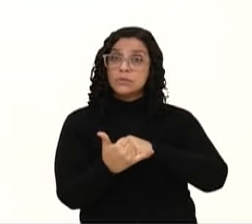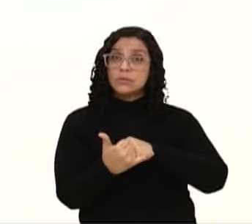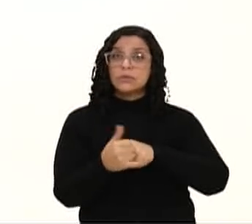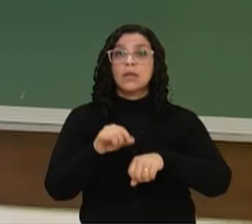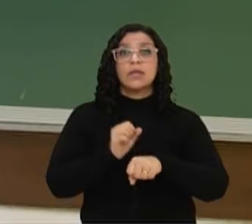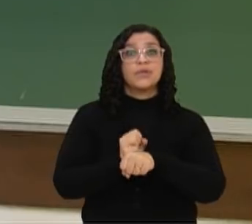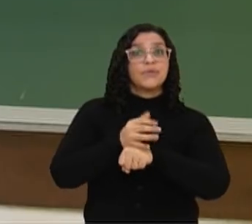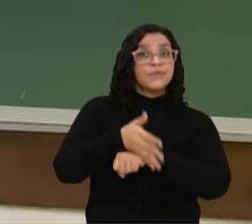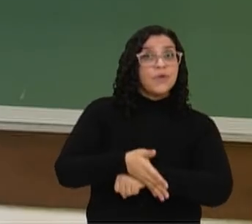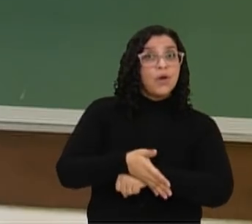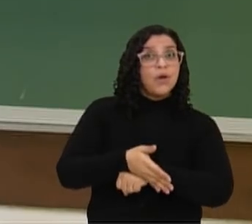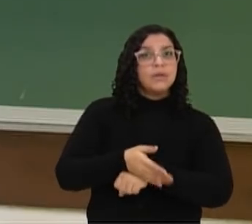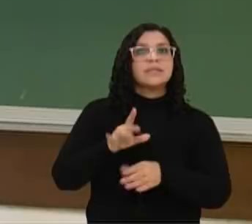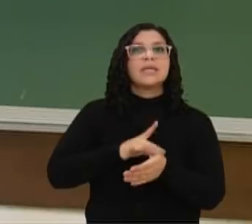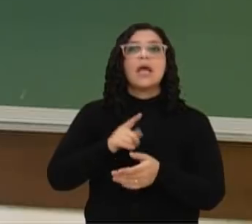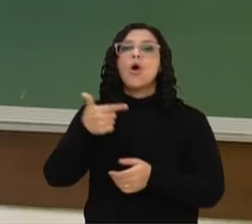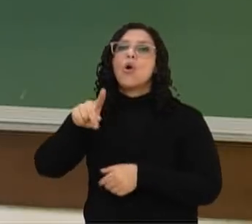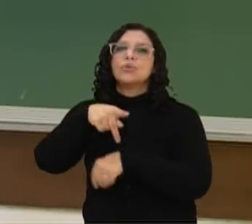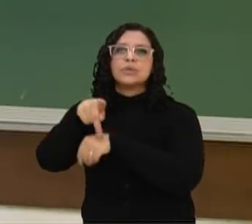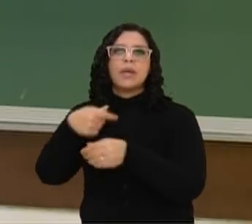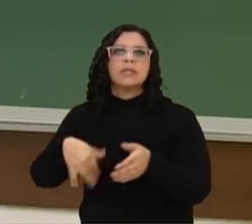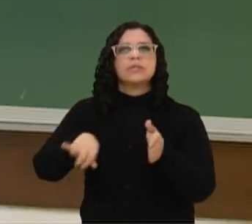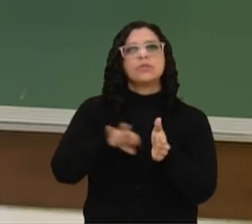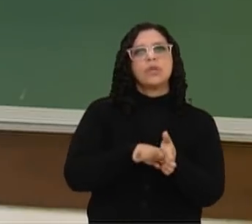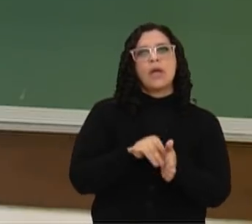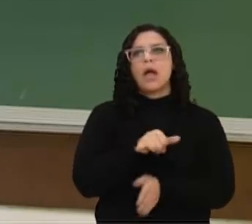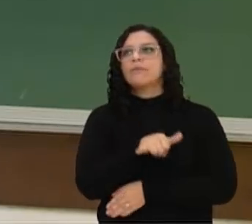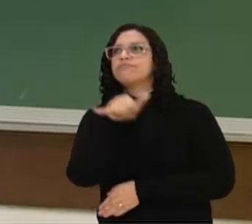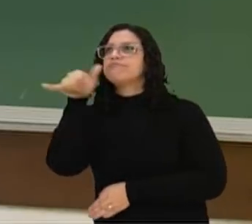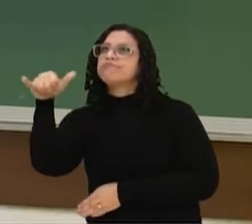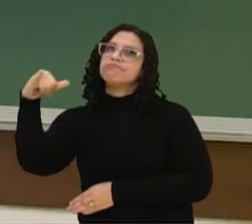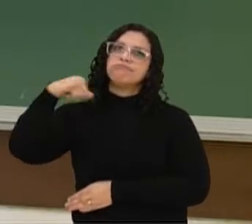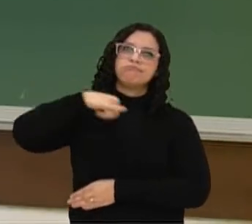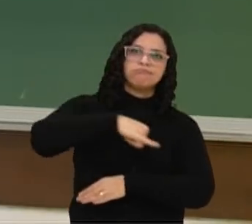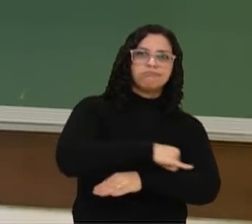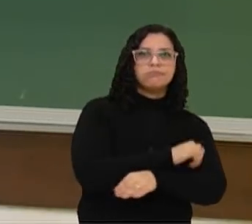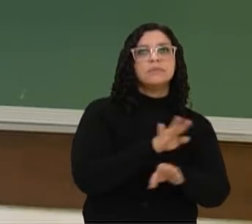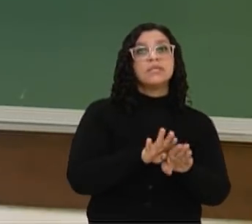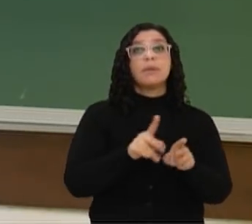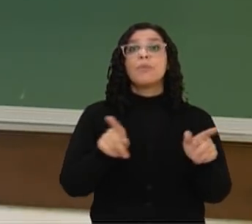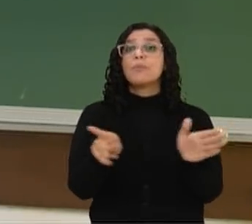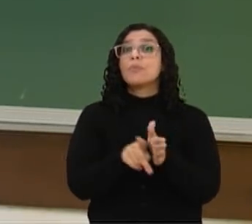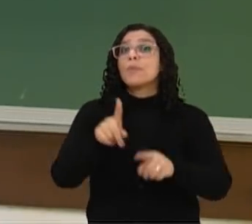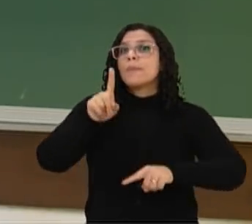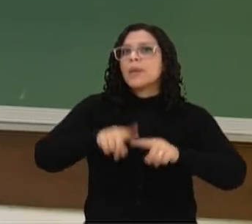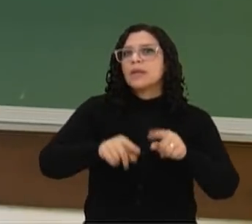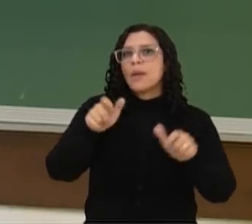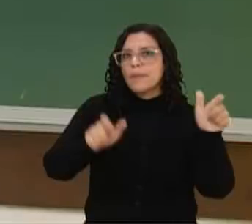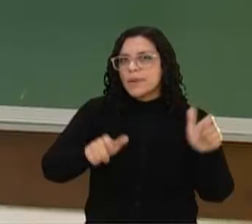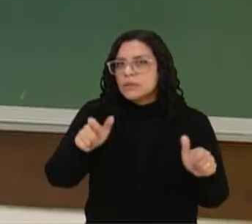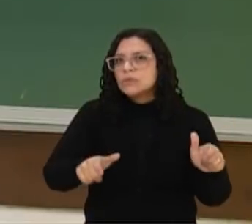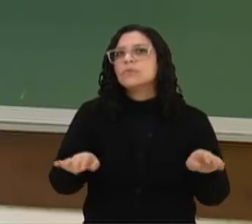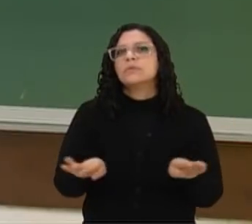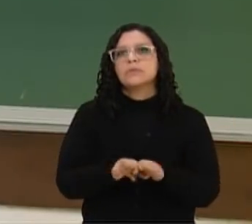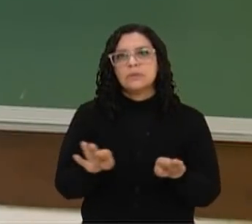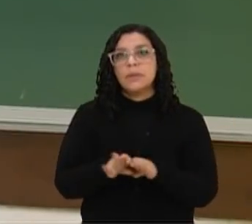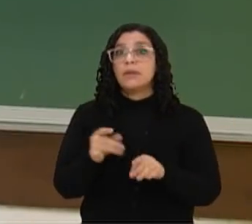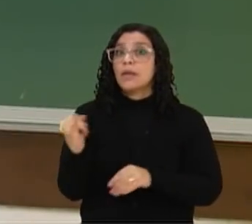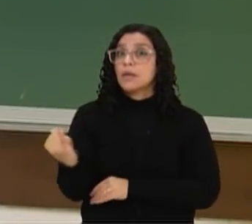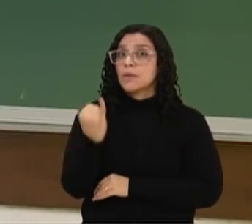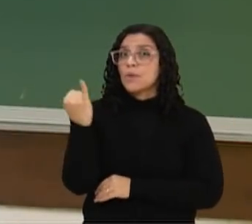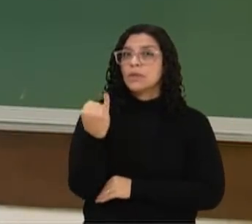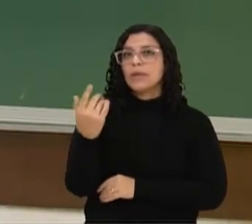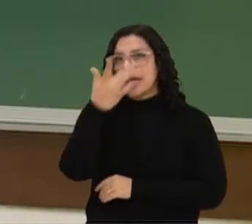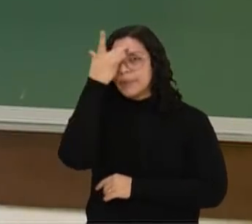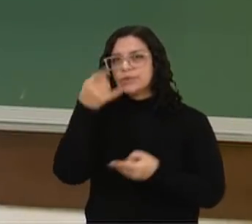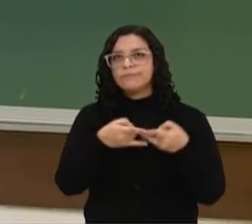são aeroportos internacionais, também importantes e principalmente para a circulação de pessoas, eles são